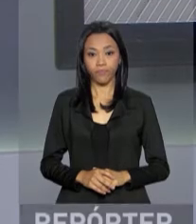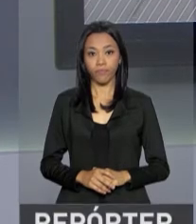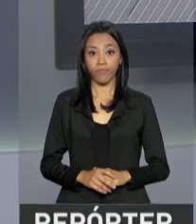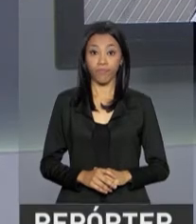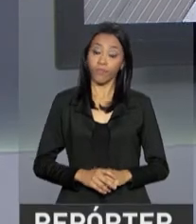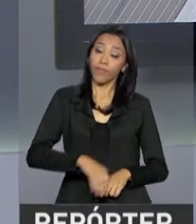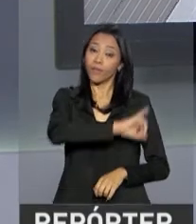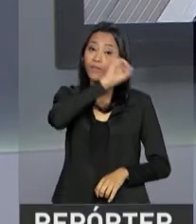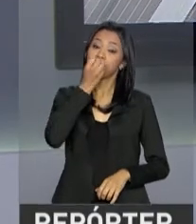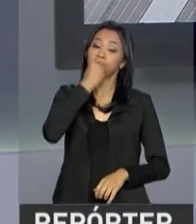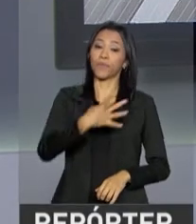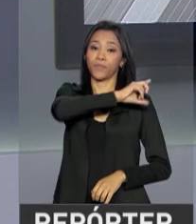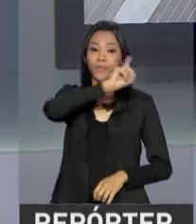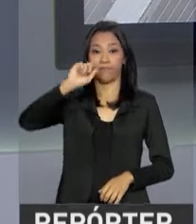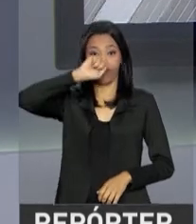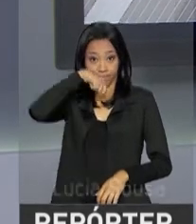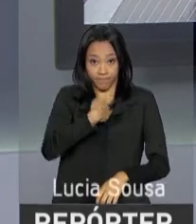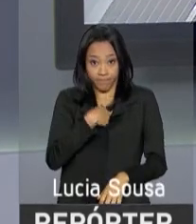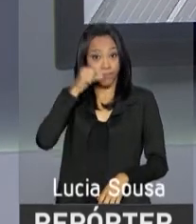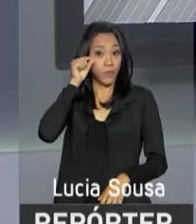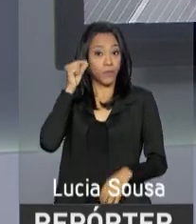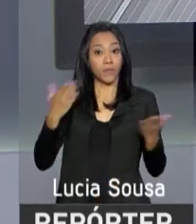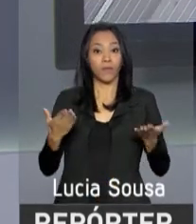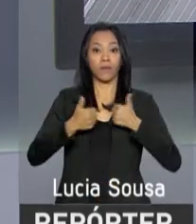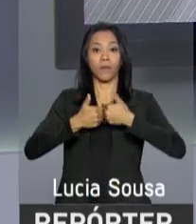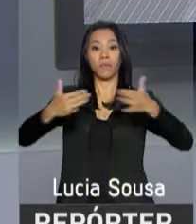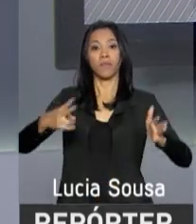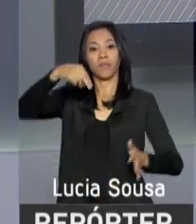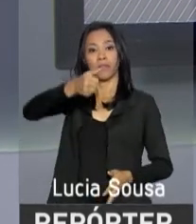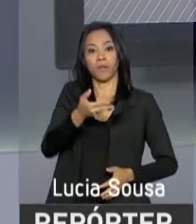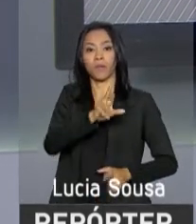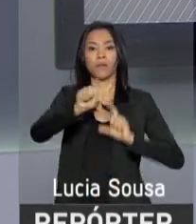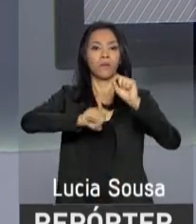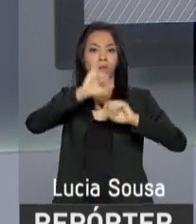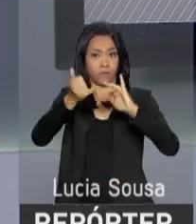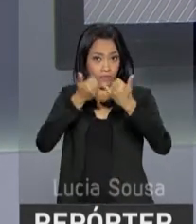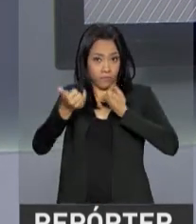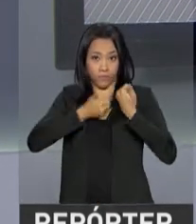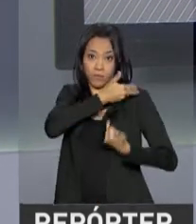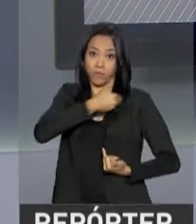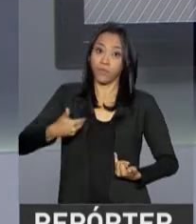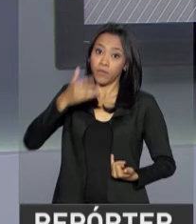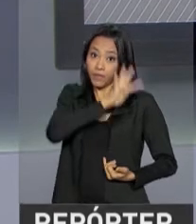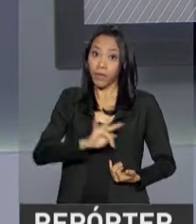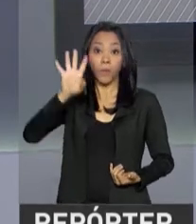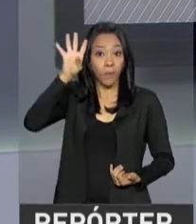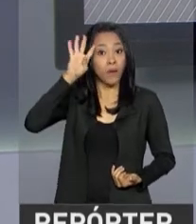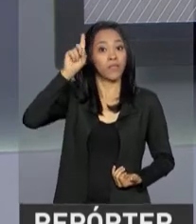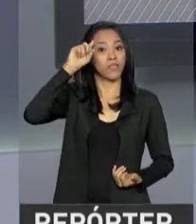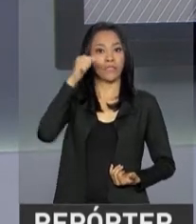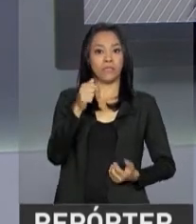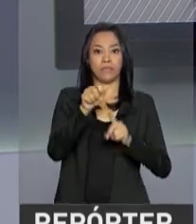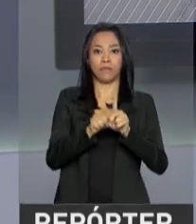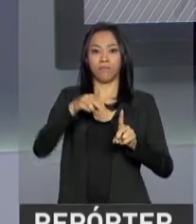olá bom dia eu sou thaíssa dias e começa agora o repórter nbr com as notícias do governo federal desta quarta feira 7 de